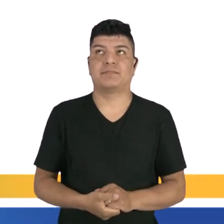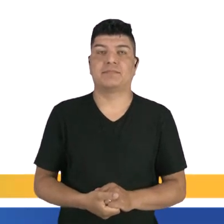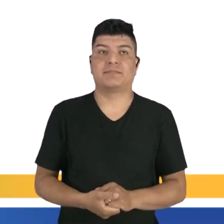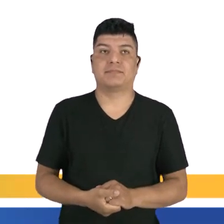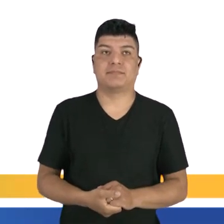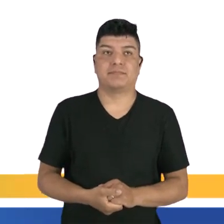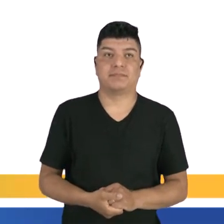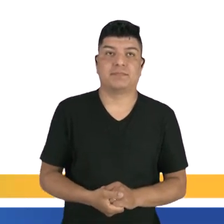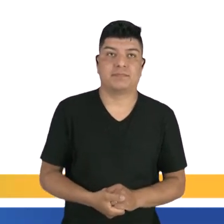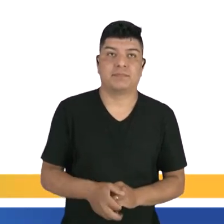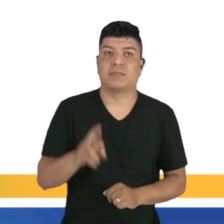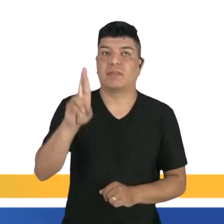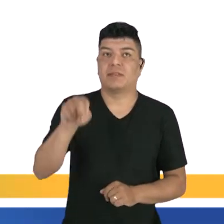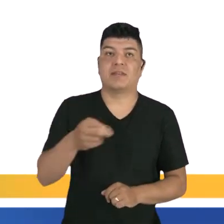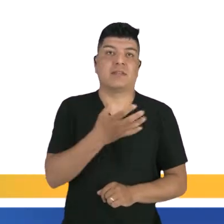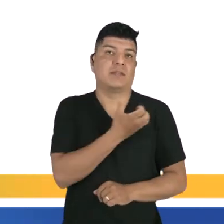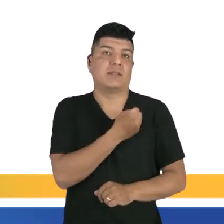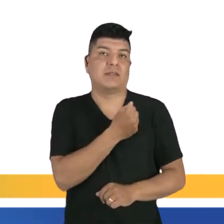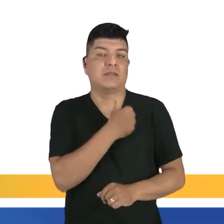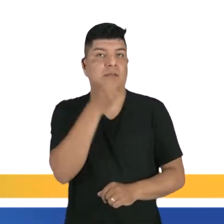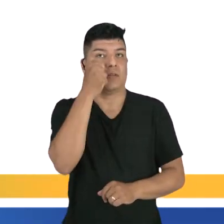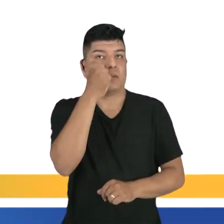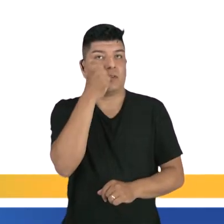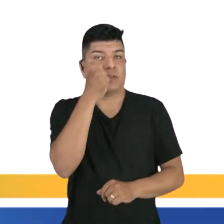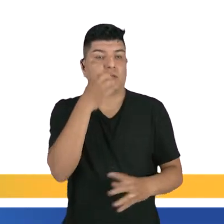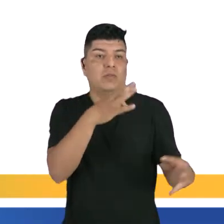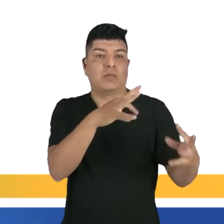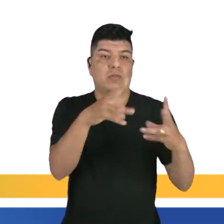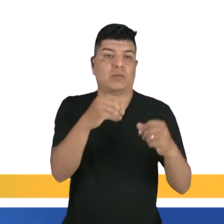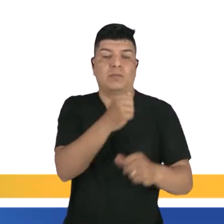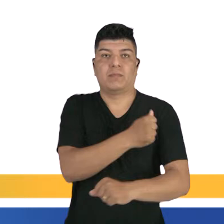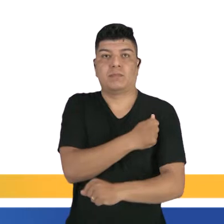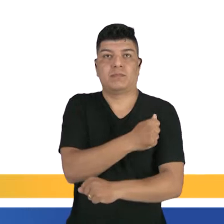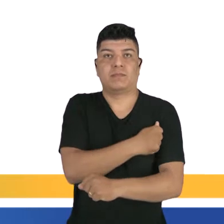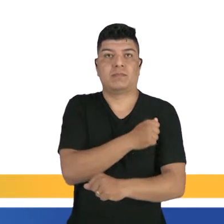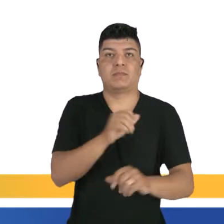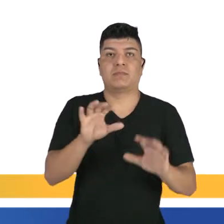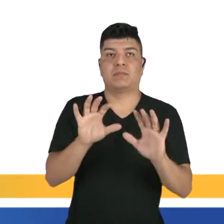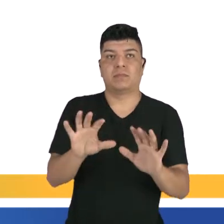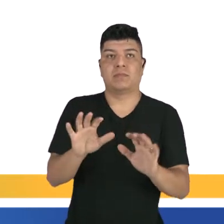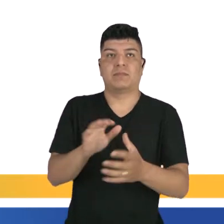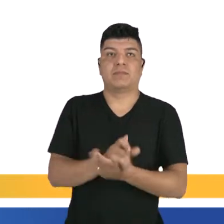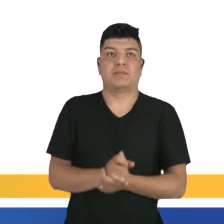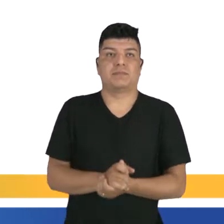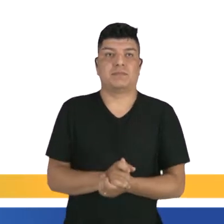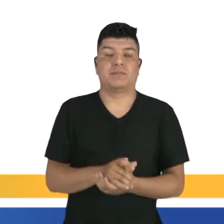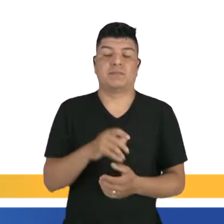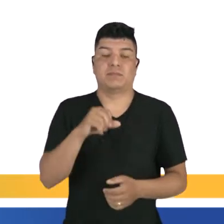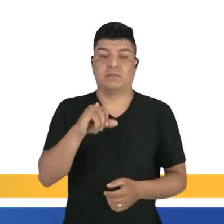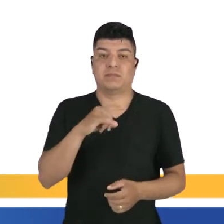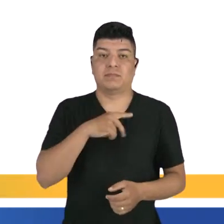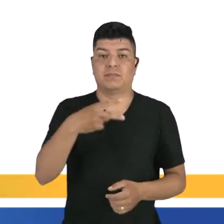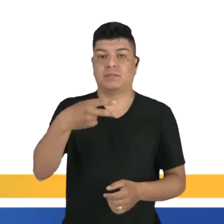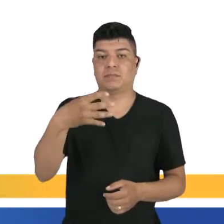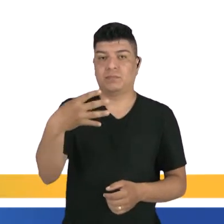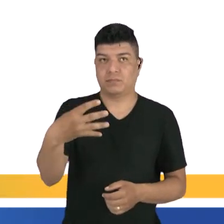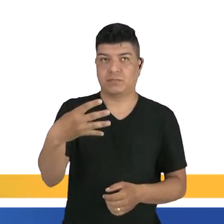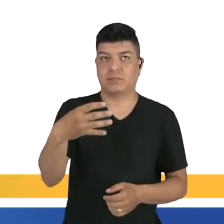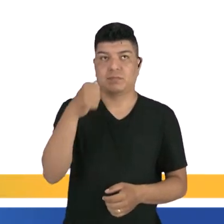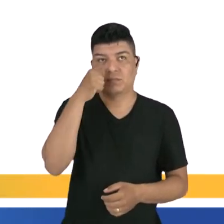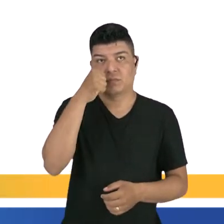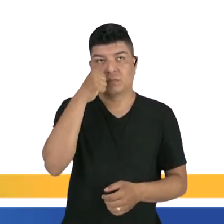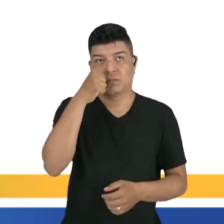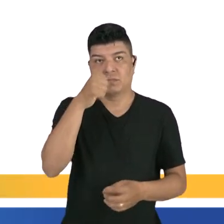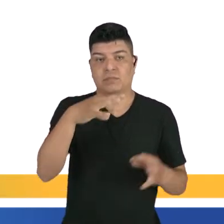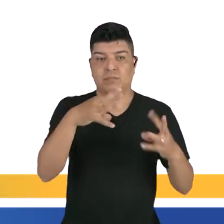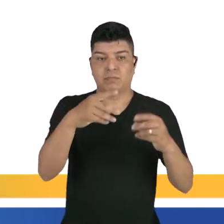Então, a razão entre o número de meninas e o total de alunos é dado por... Então, se eu tenho 24 meninas e